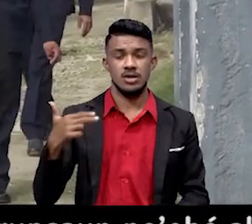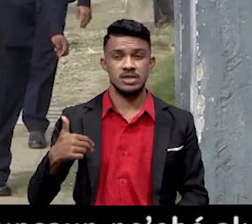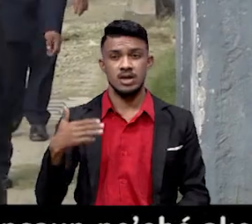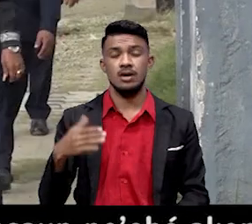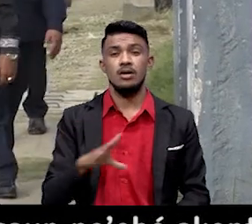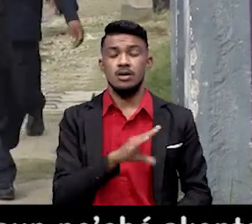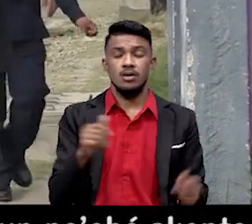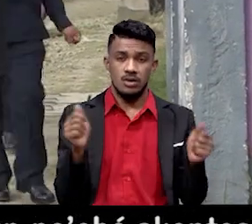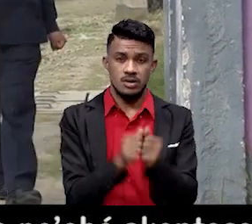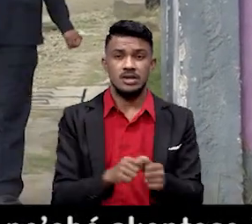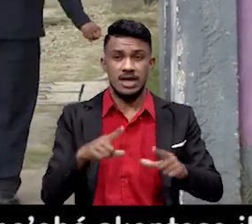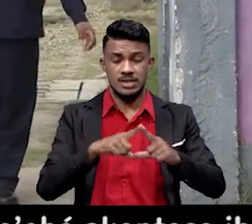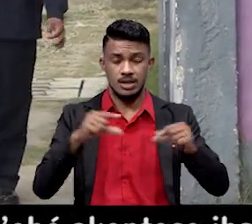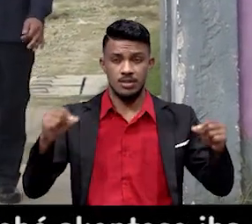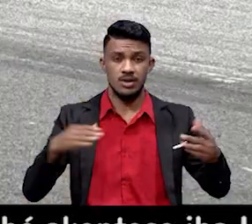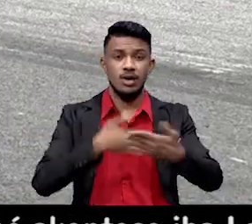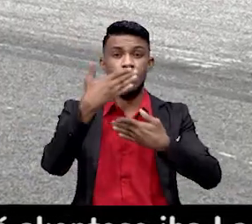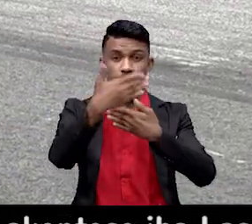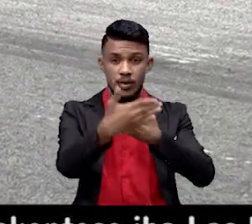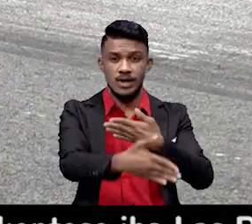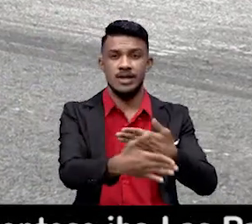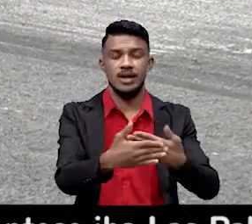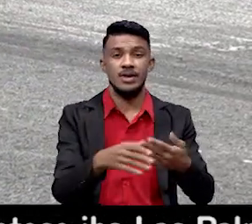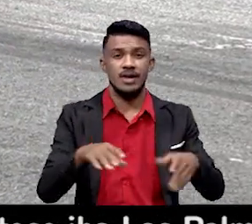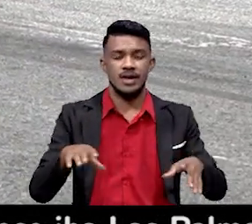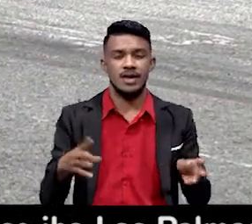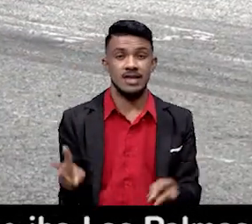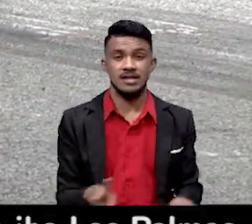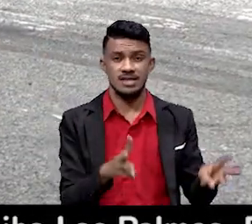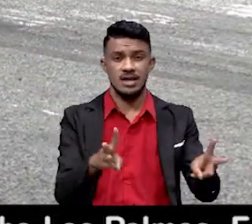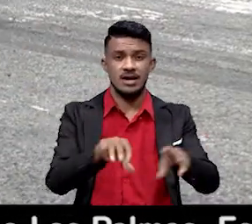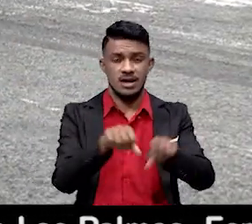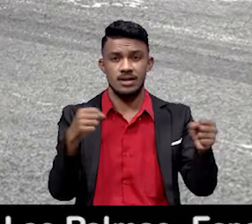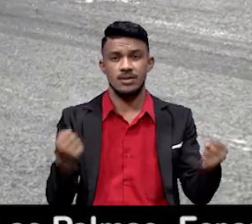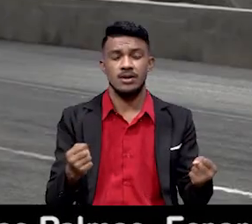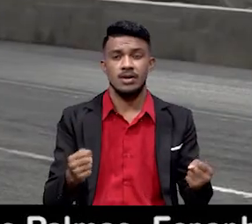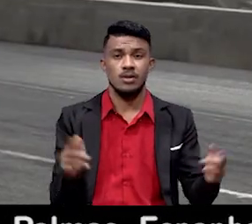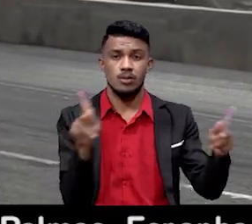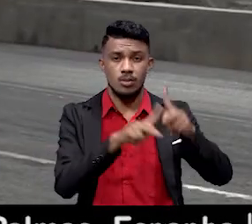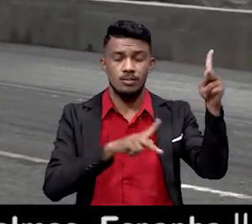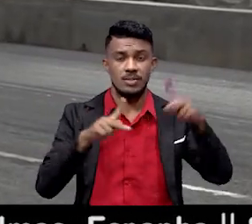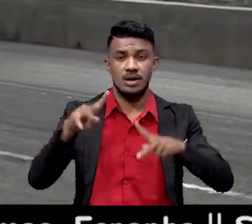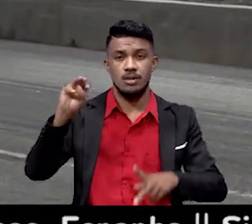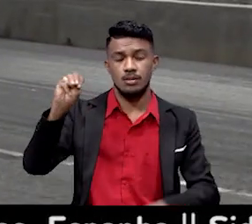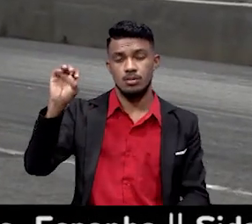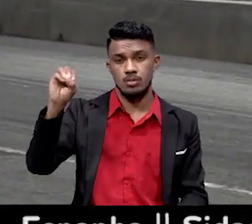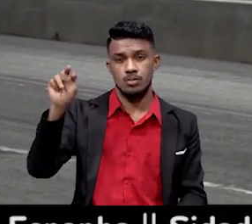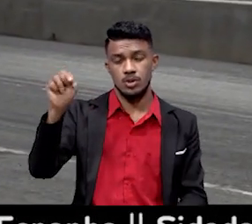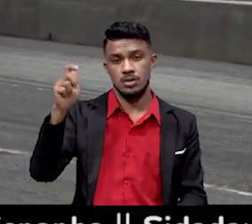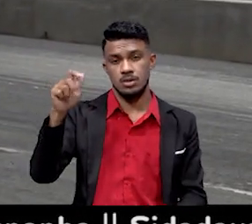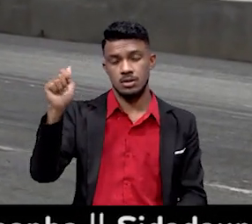ou China nem o Ine. Nebe altura né, portanto, empresa Montana de Acma, a Nissambe, e